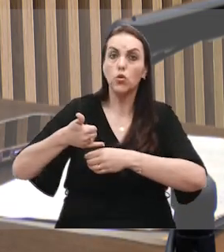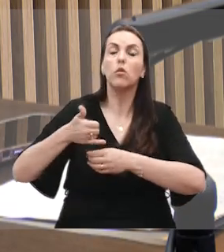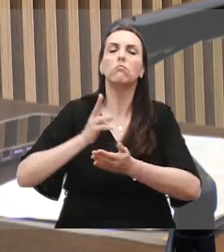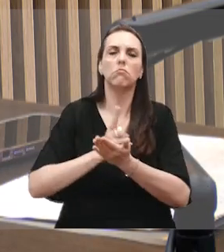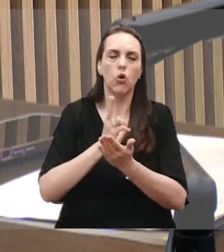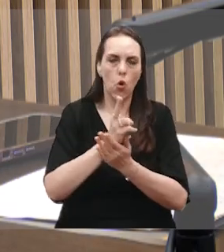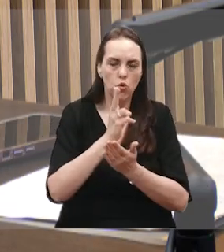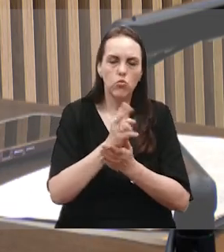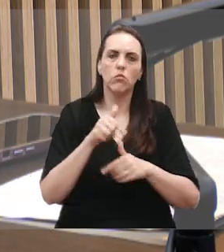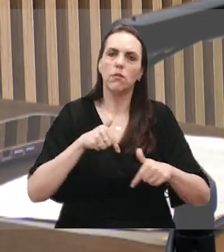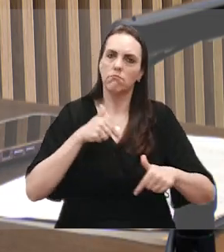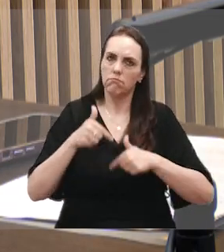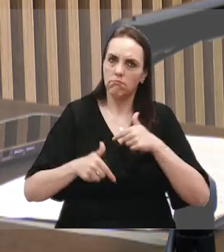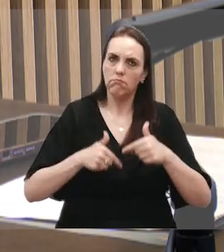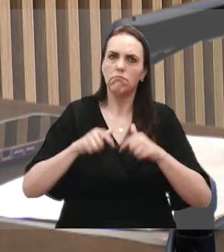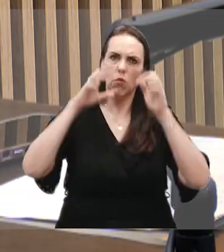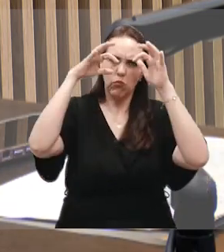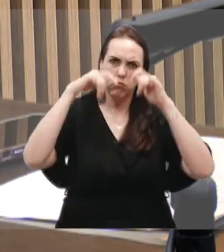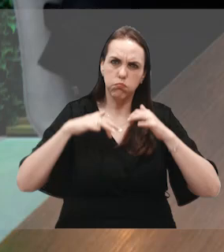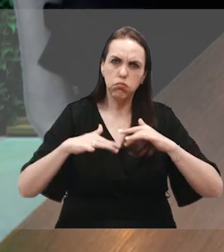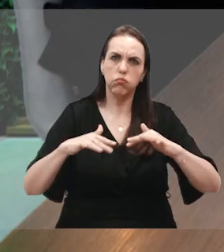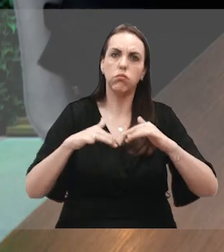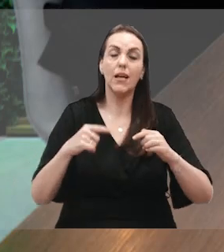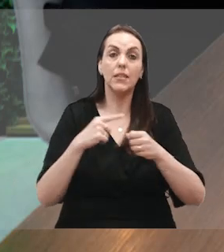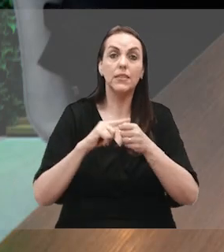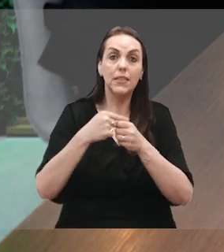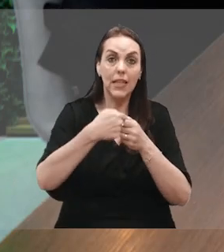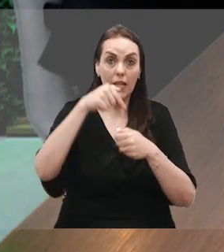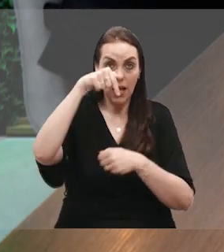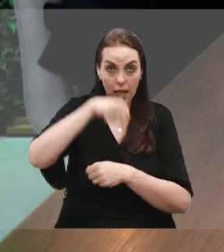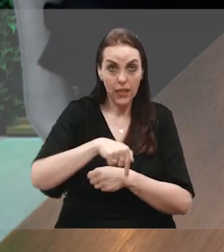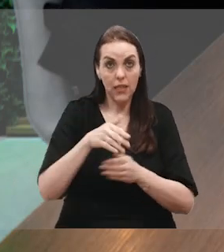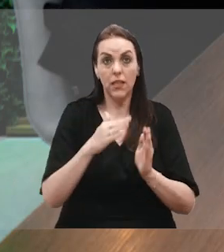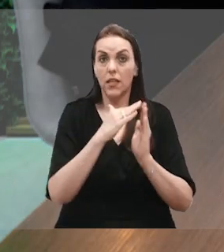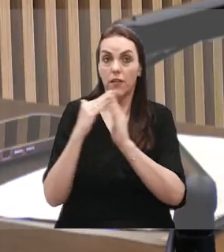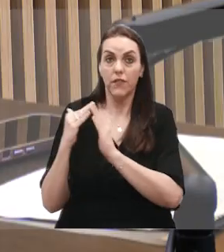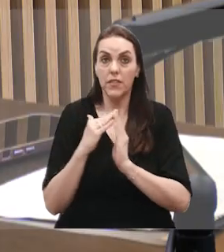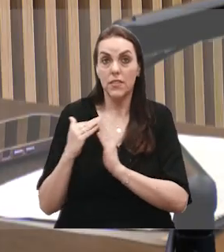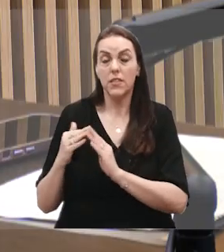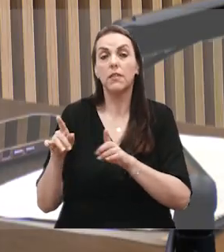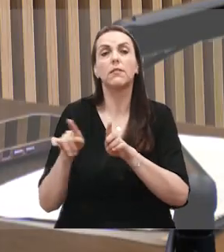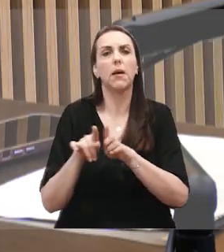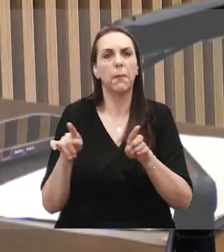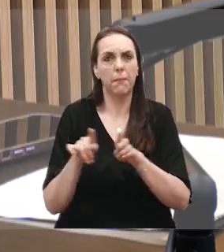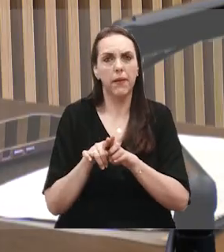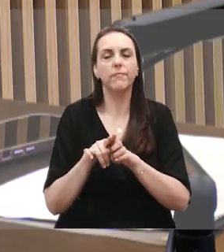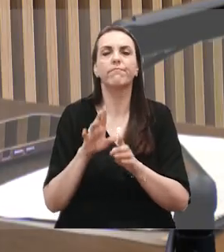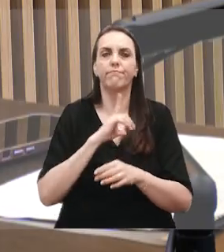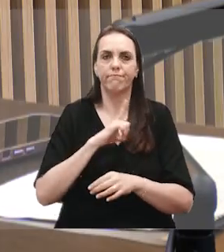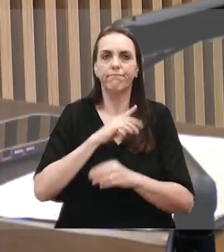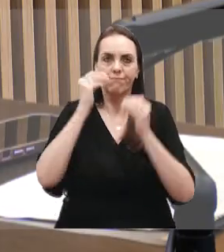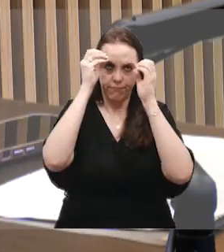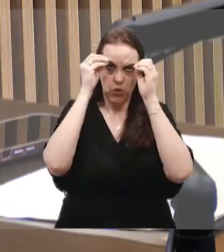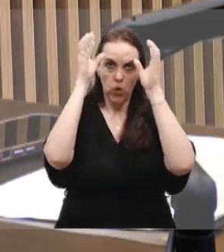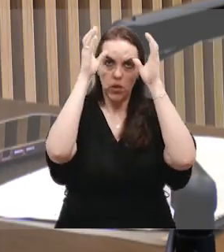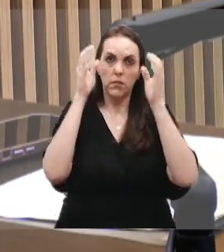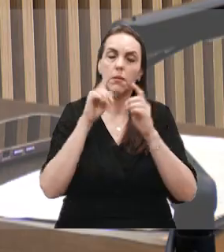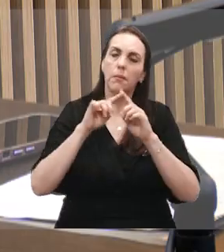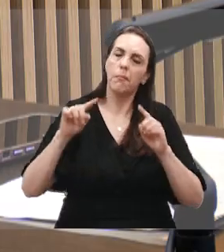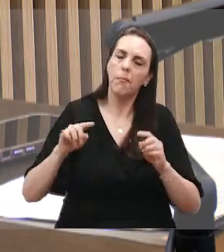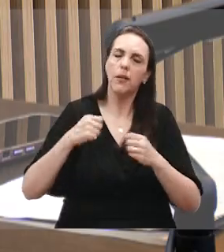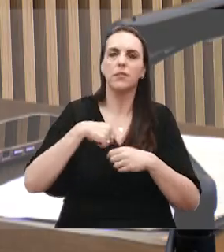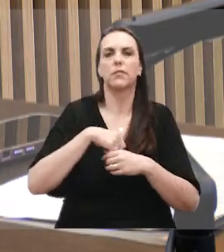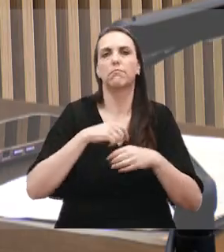enchente na cidade e nas cidades vizinhas. Então, a gente sabe do que a gente tem conhecimento, mas isso a gente abre o leque